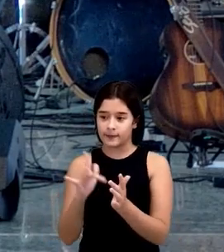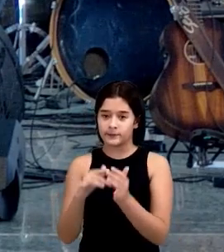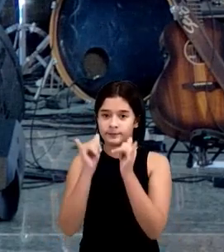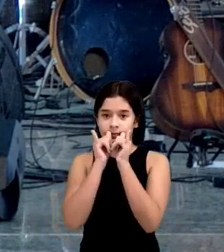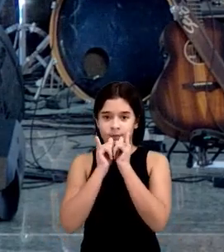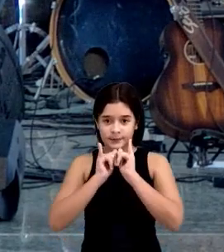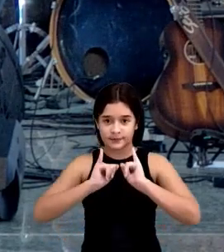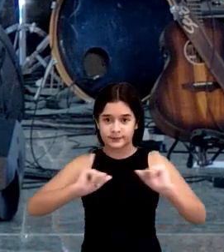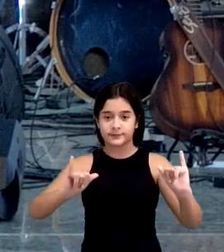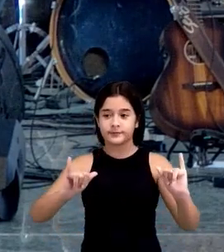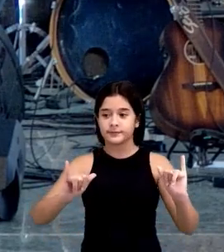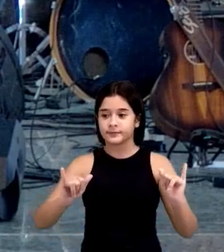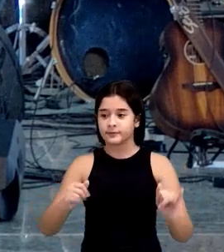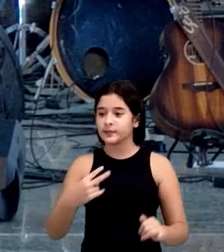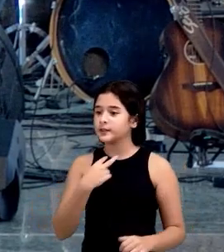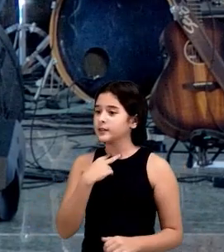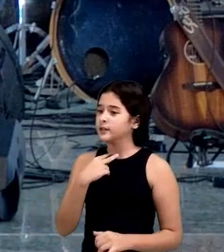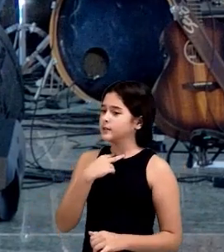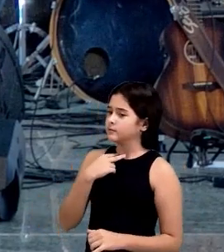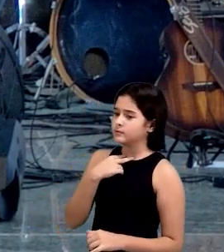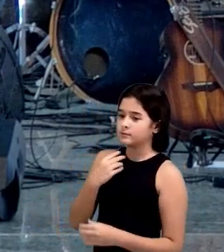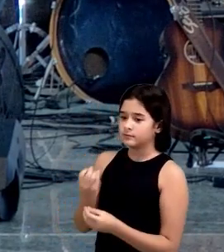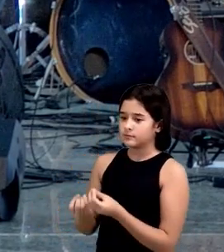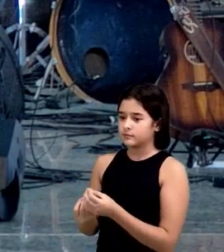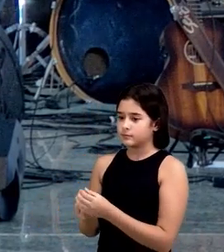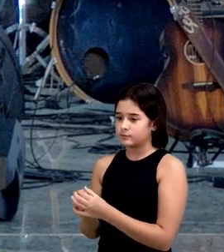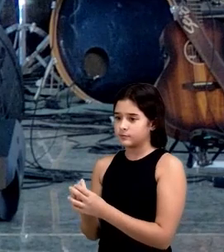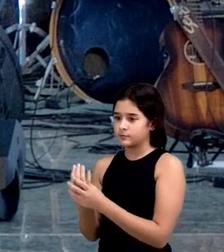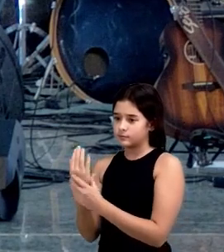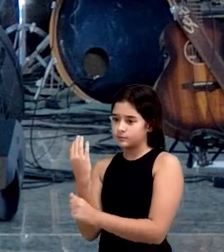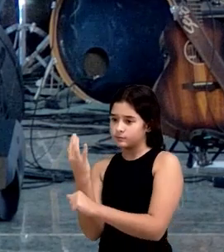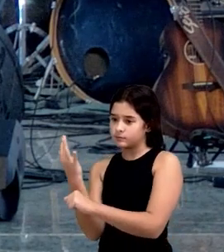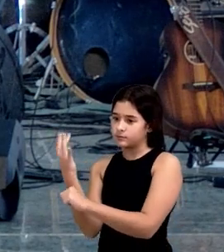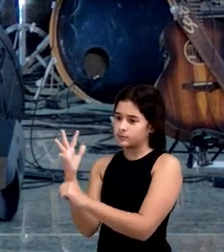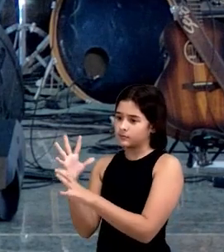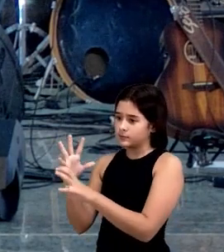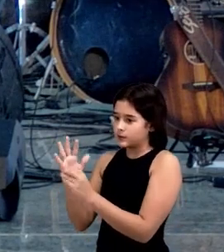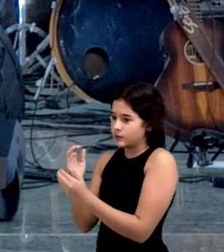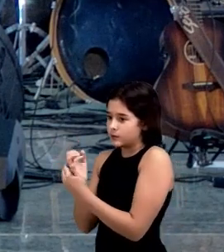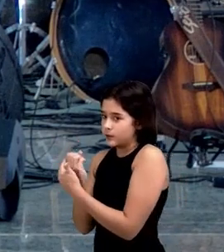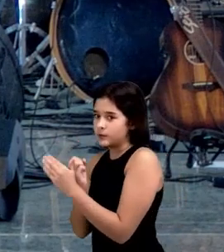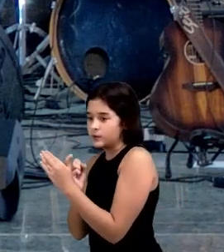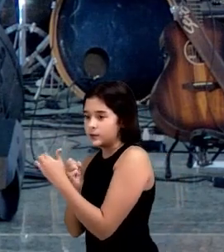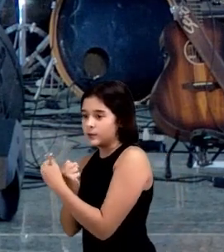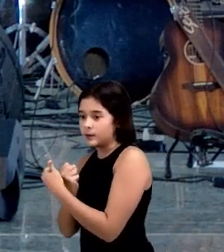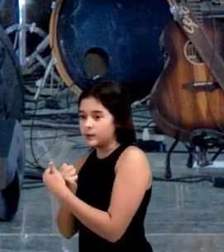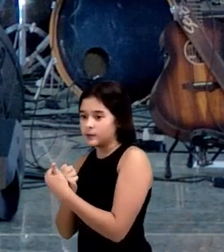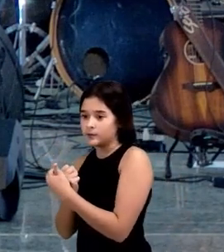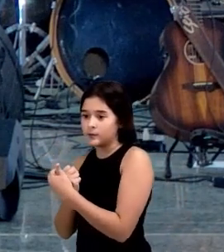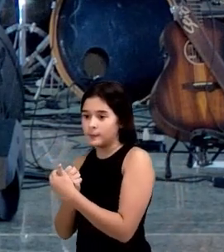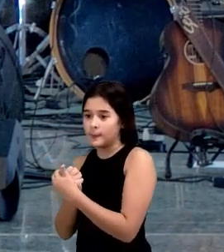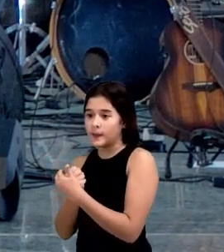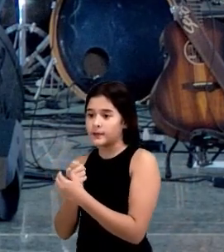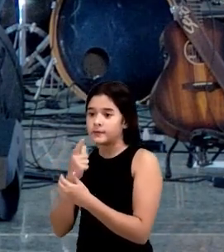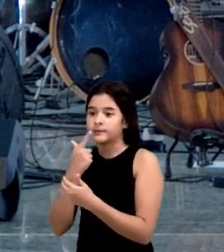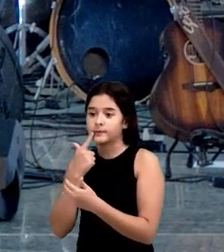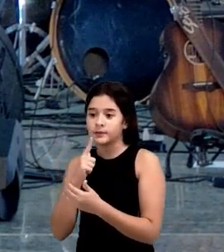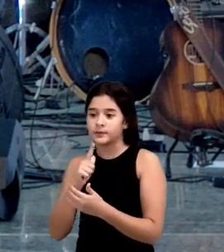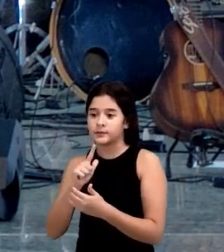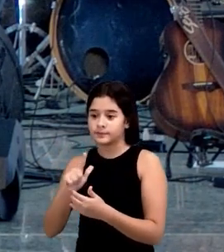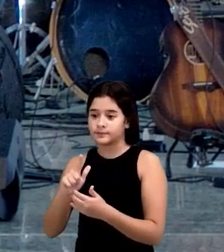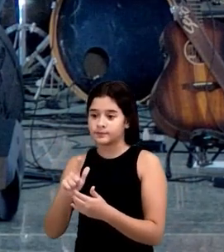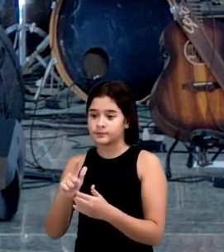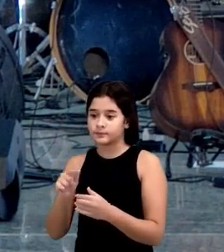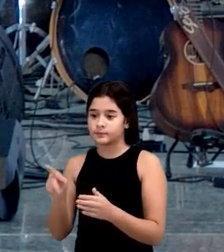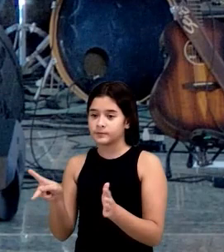uma linguagem das edificações da época. A gente não tinha energia elétrica naquela época, ao ponto de projetarem lâmpadas em cima